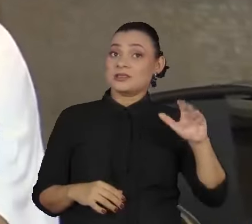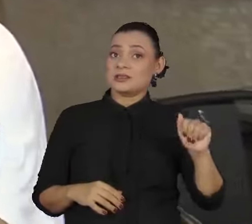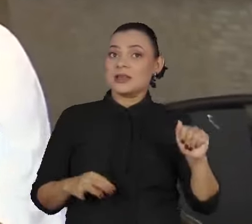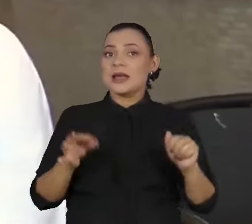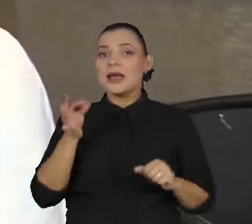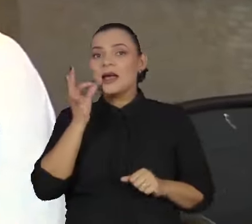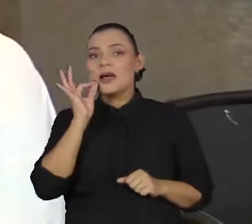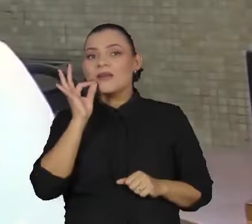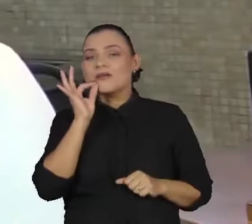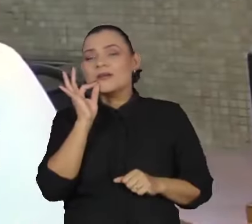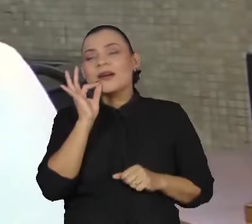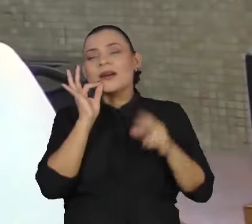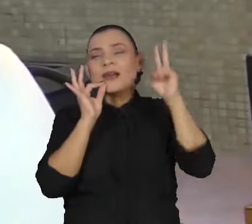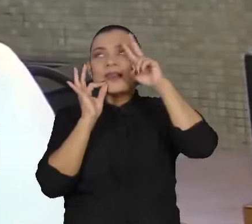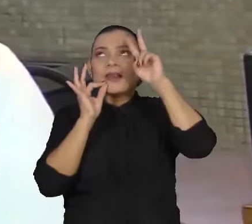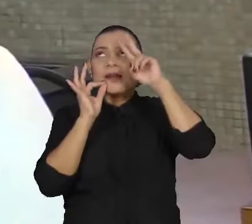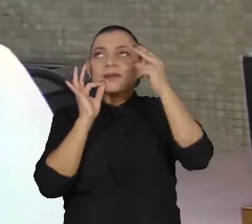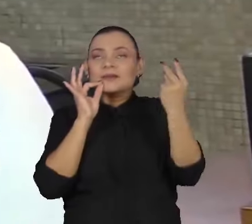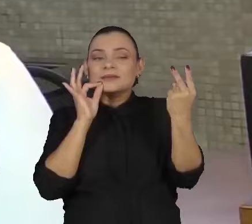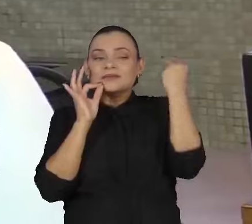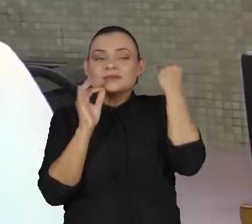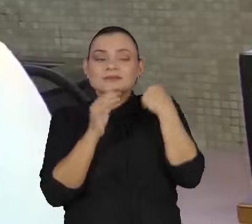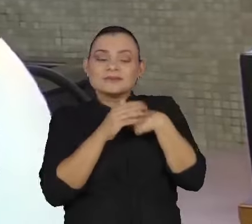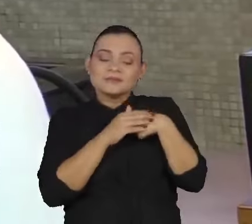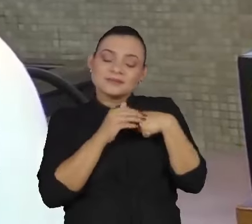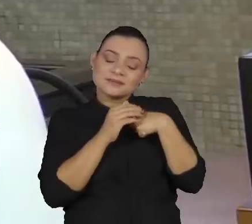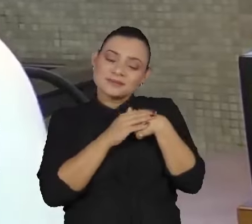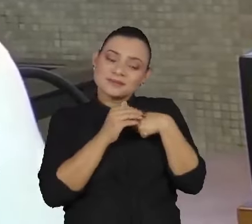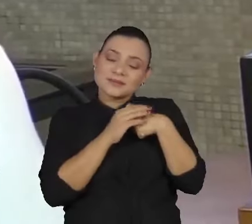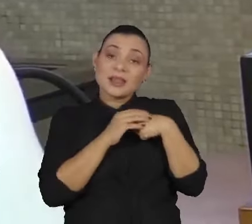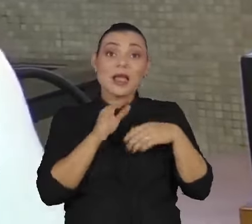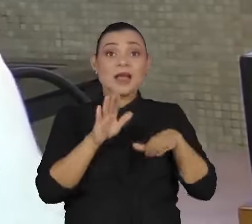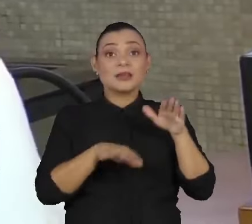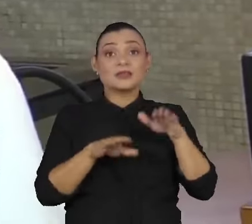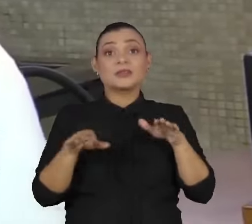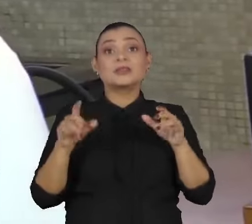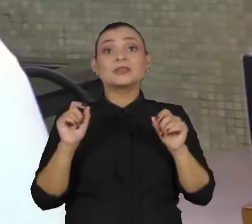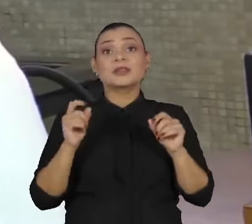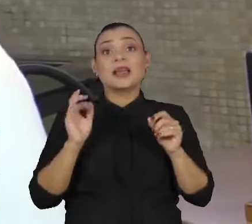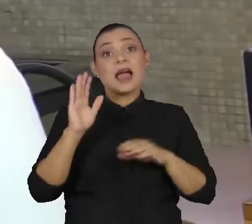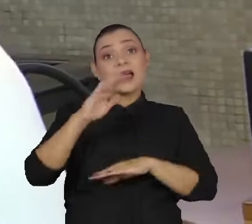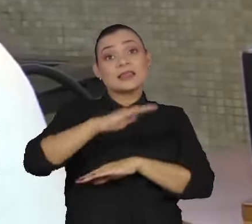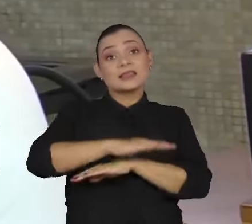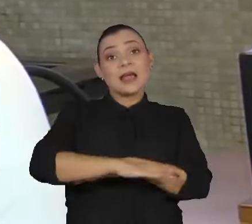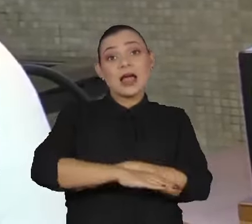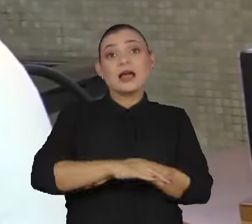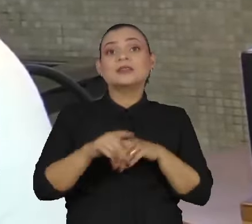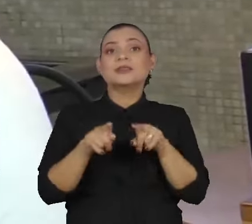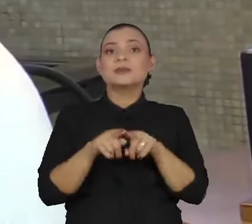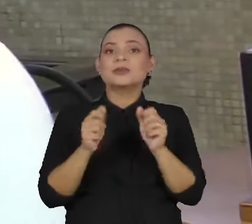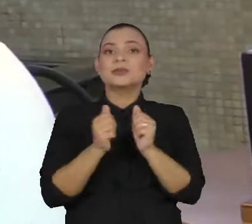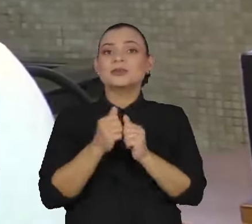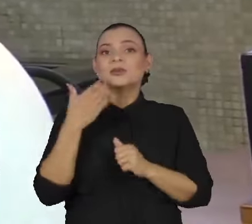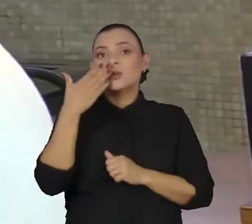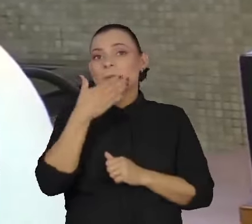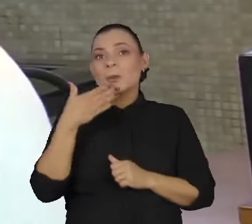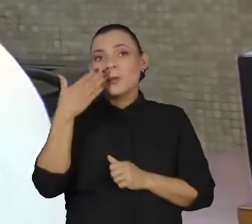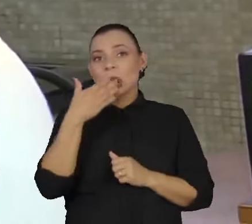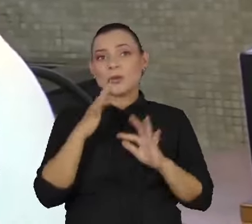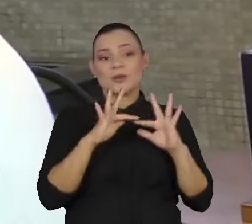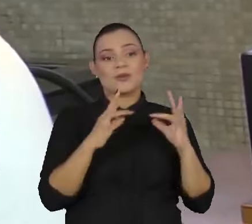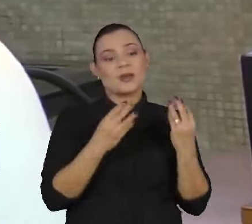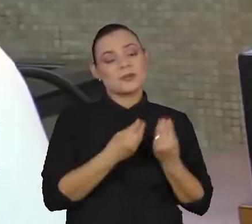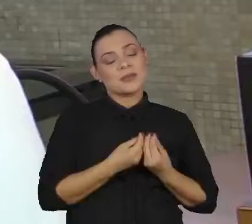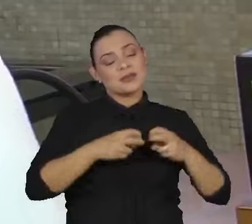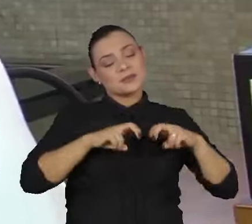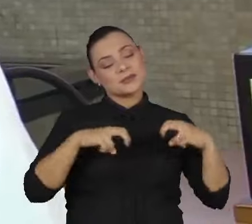de nostalgia. Muitas lembranças, né? Muitas vezes a gente se reunia de tarde para tomar um cafezinho com bolo ali na casa da minha família, então